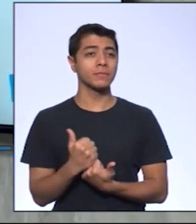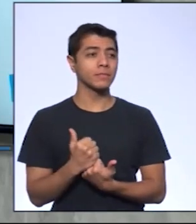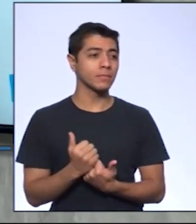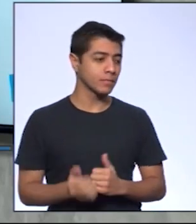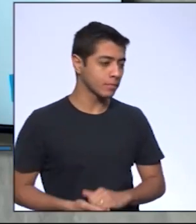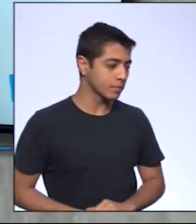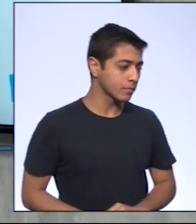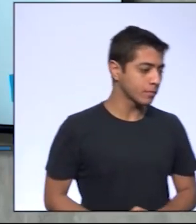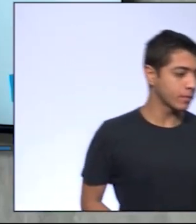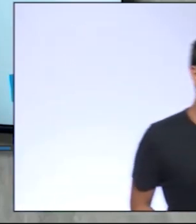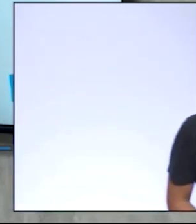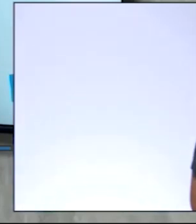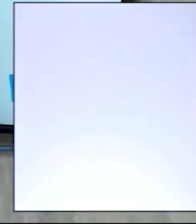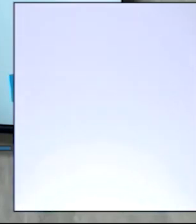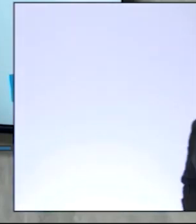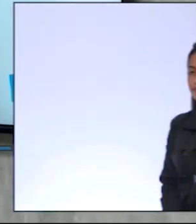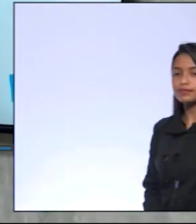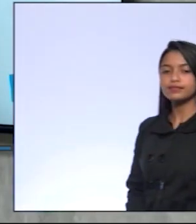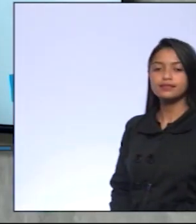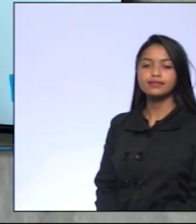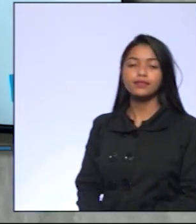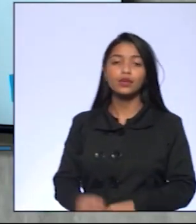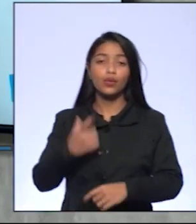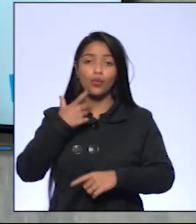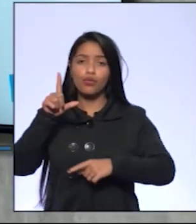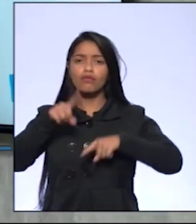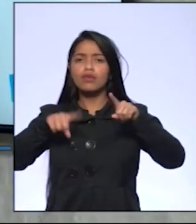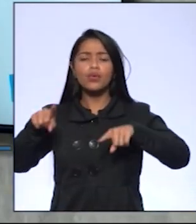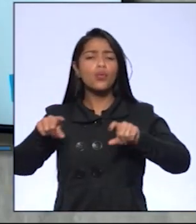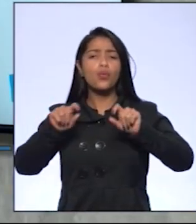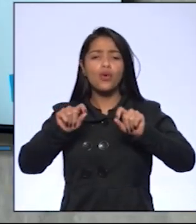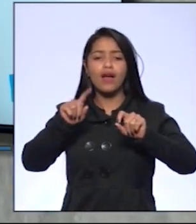variante situacional. Ela determina que em